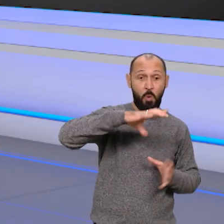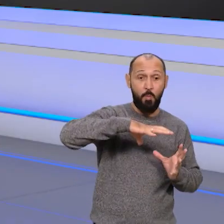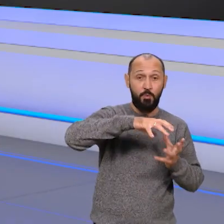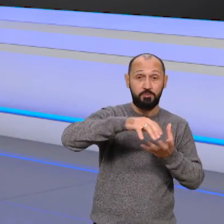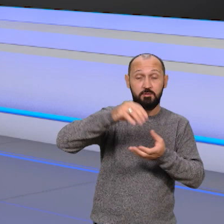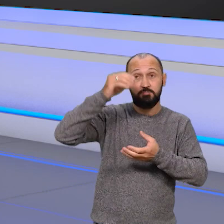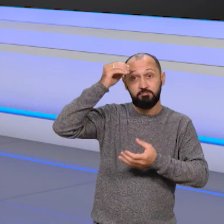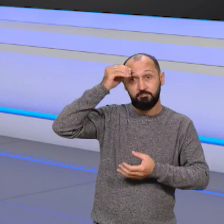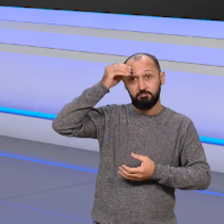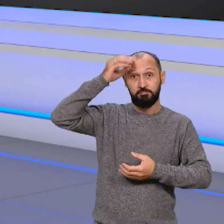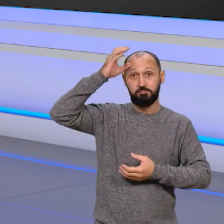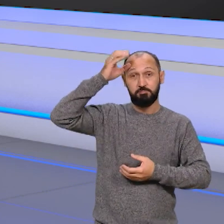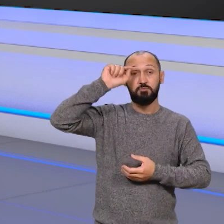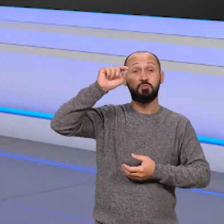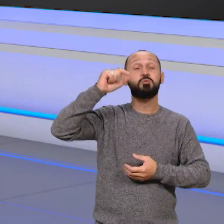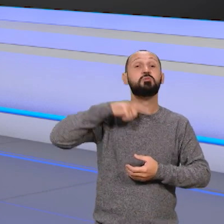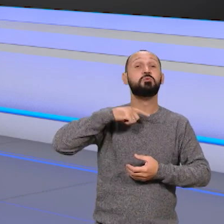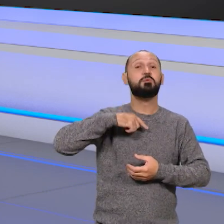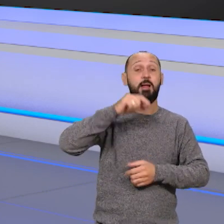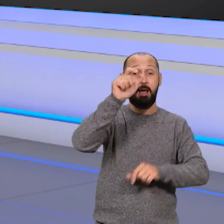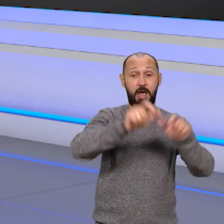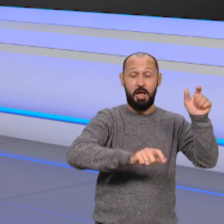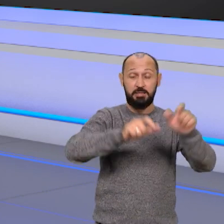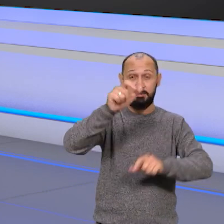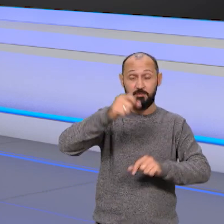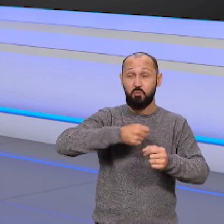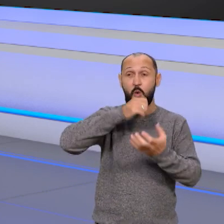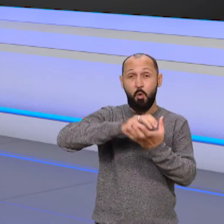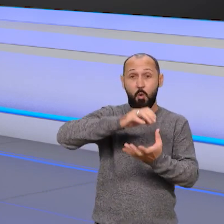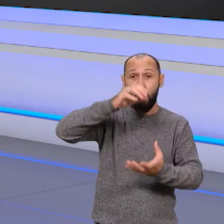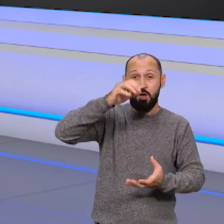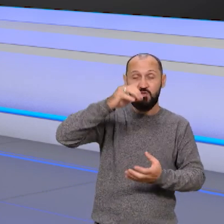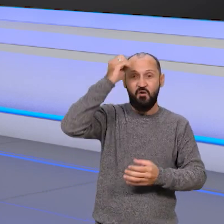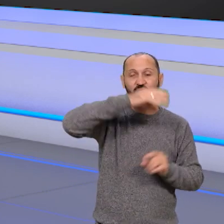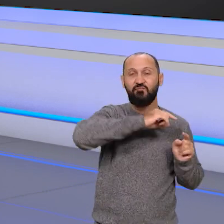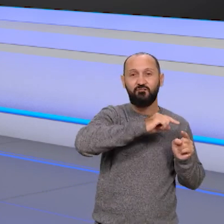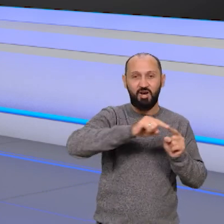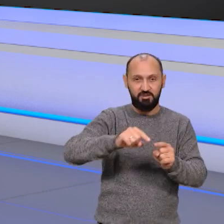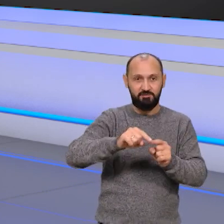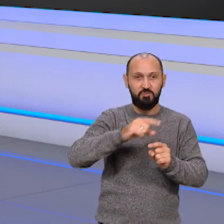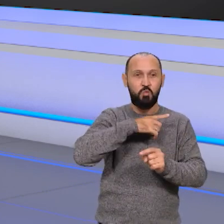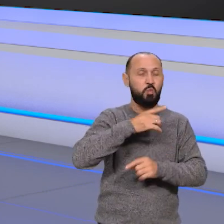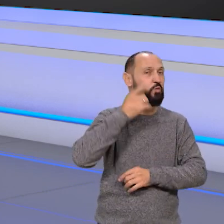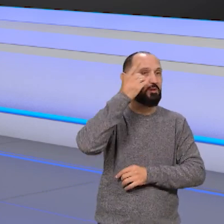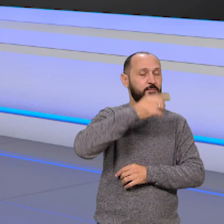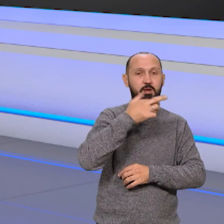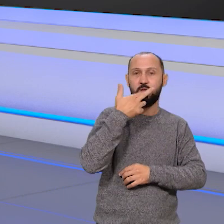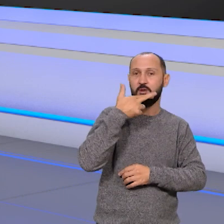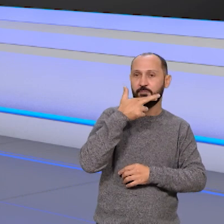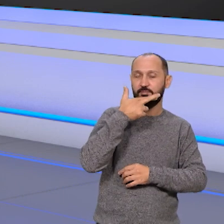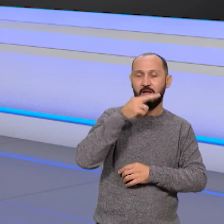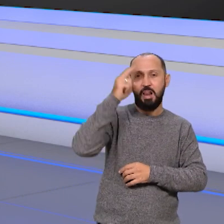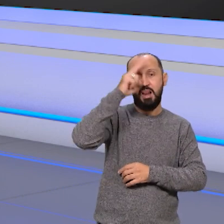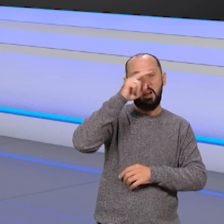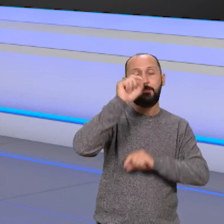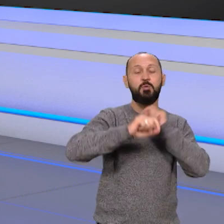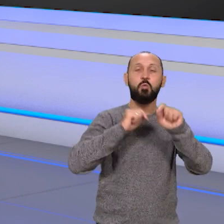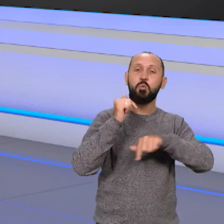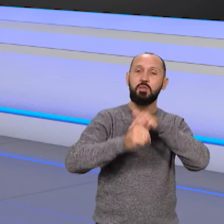No Dia Mundial de Conscientização contra a Violência à Pessoa Idosa, o deputado Renato Câmara, do